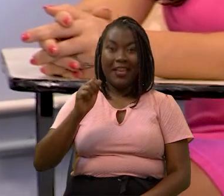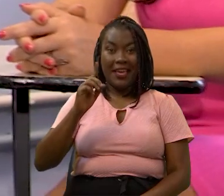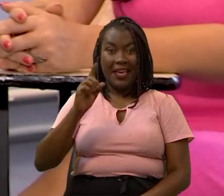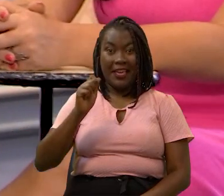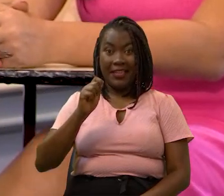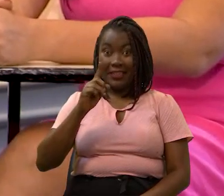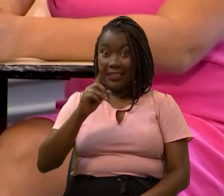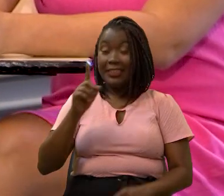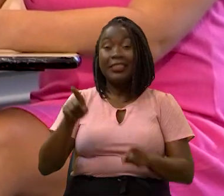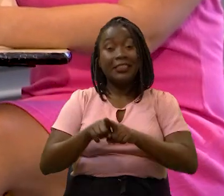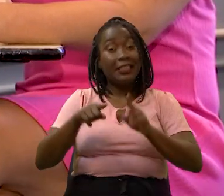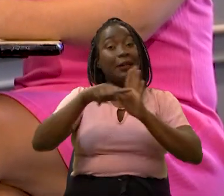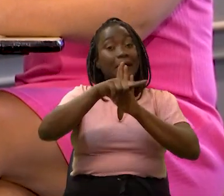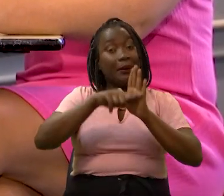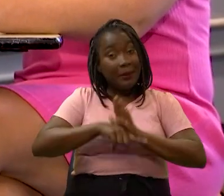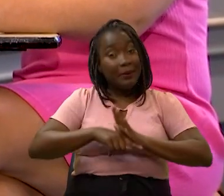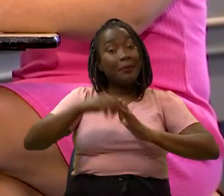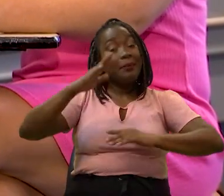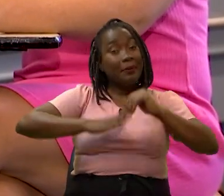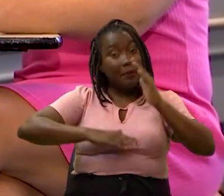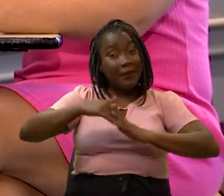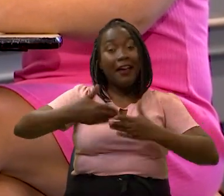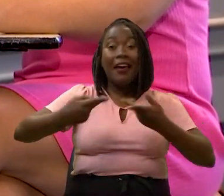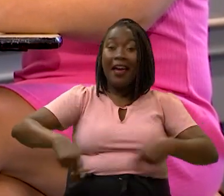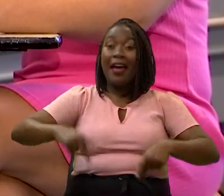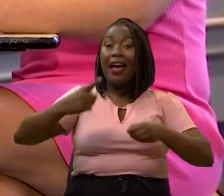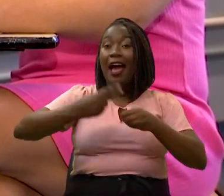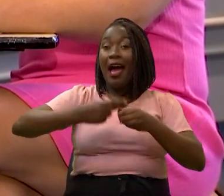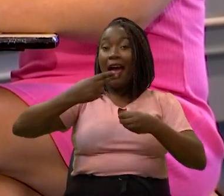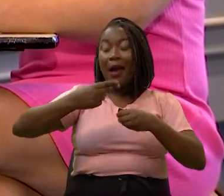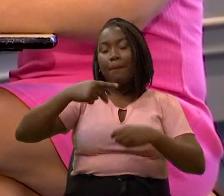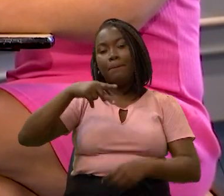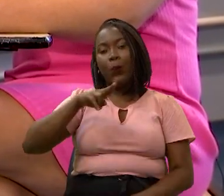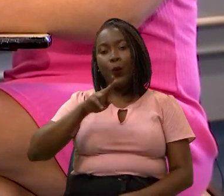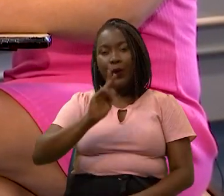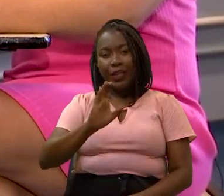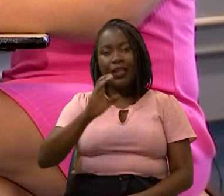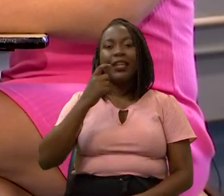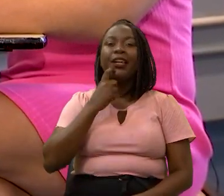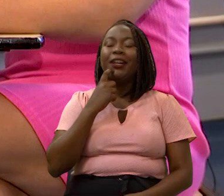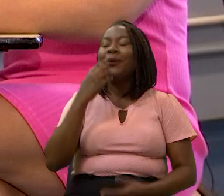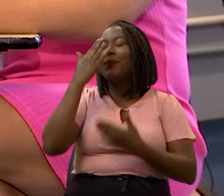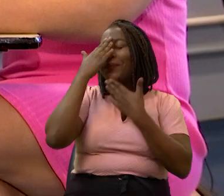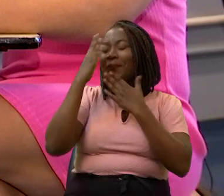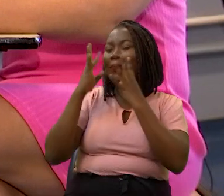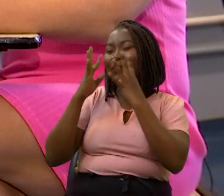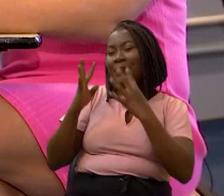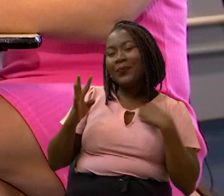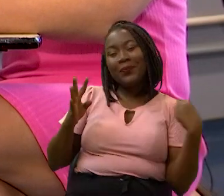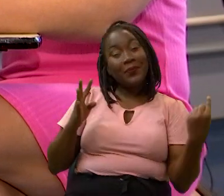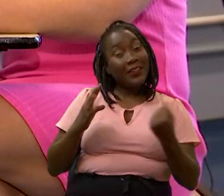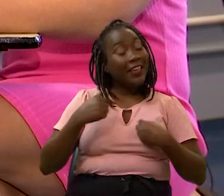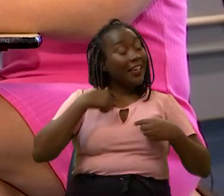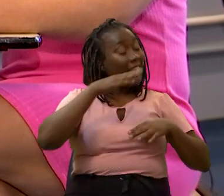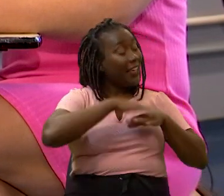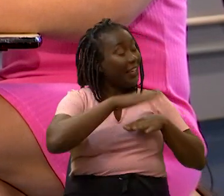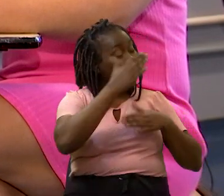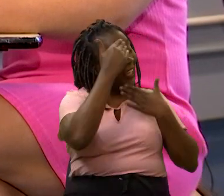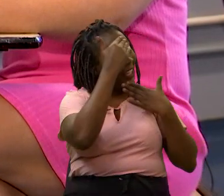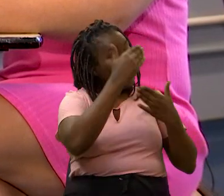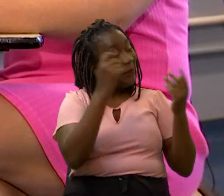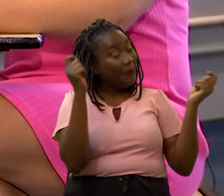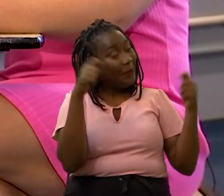que é professora e também pesquisadora aqui da PUC Campinas. Antes de mais nada, muito obrigado por atender a gente. Eu que agradeço